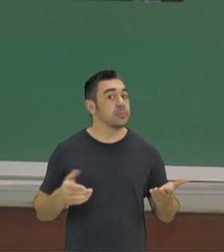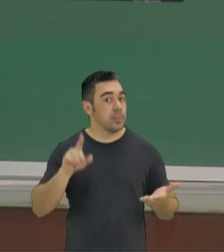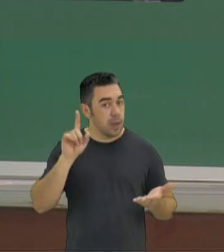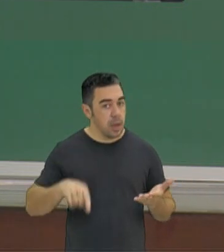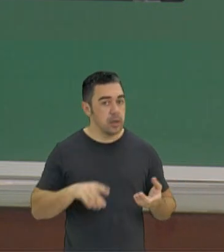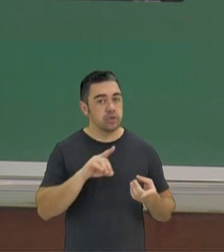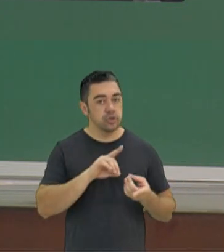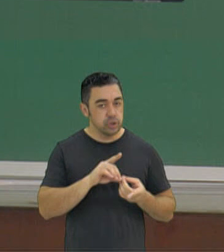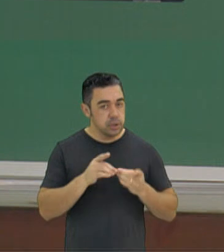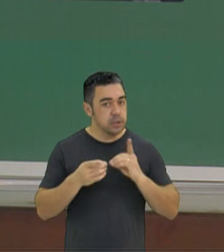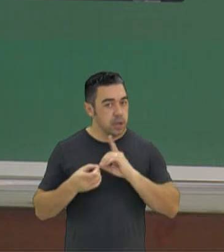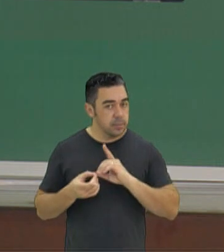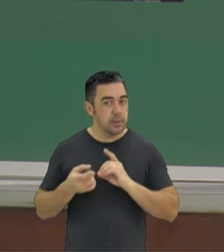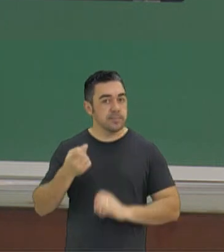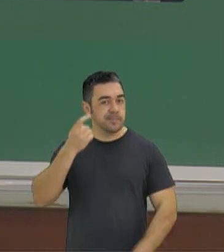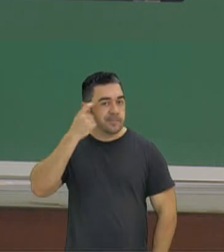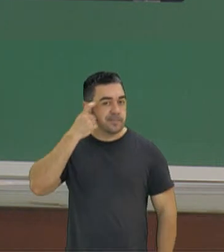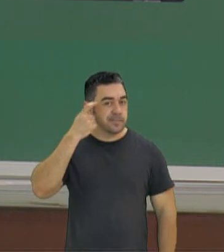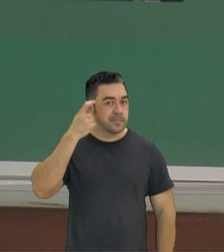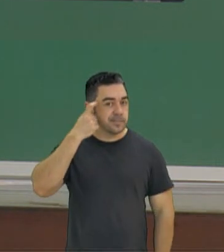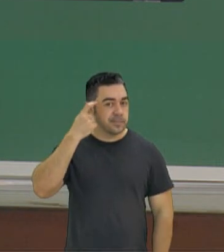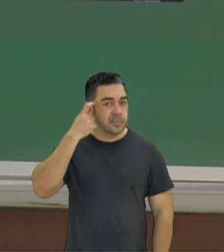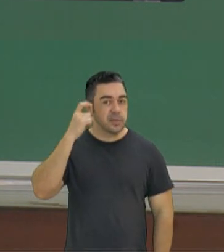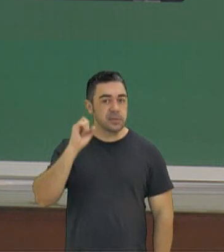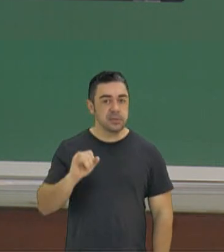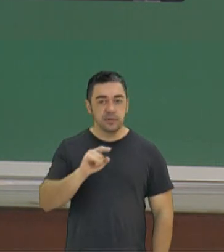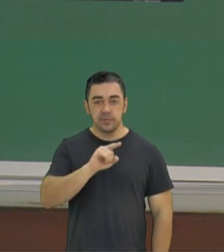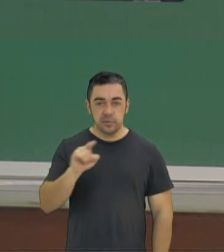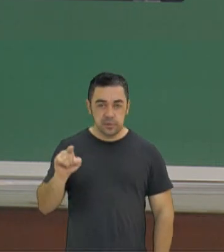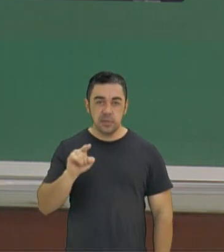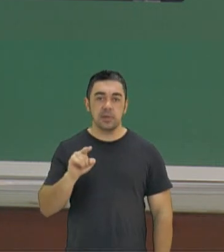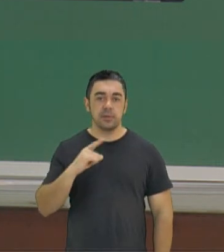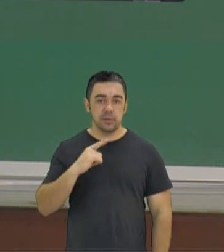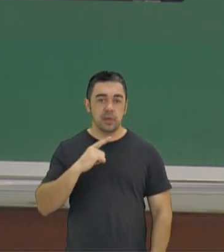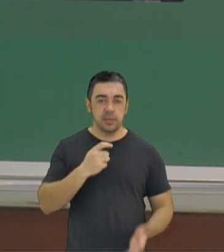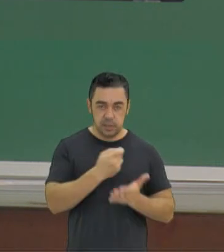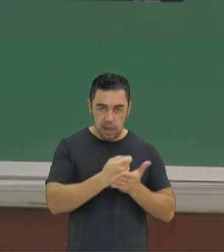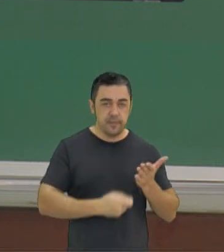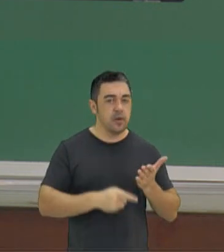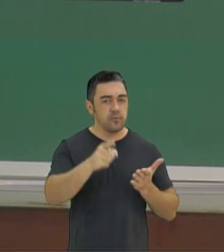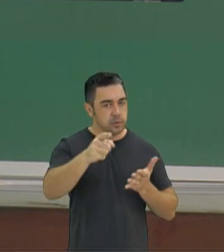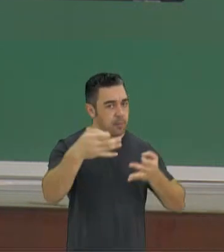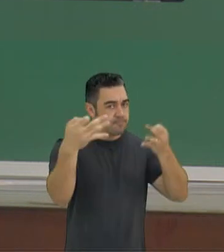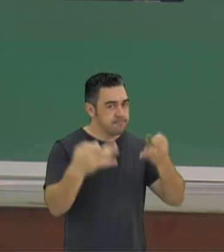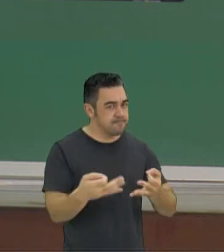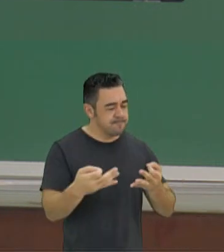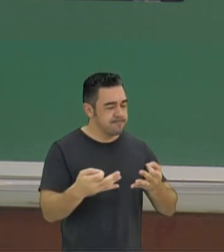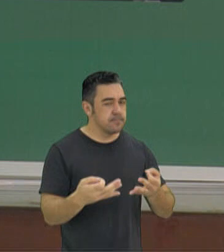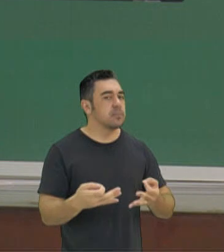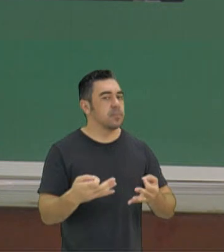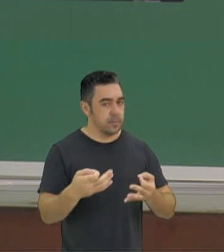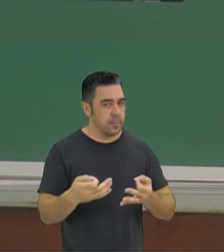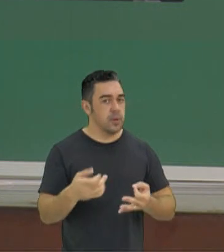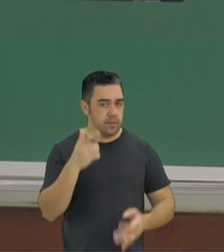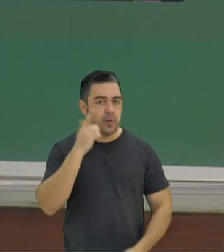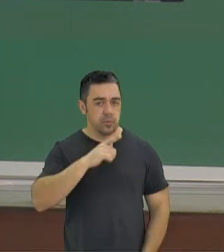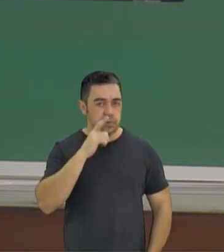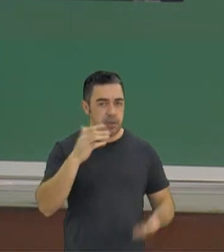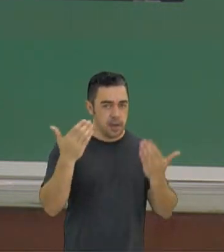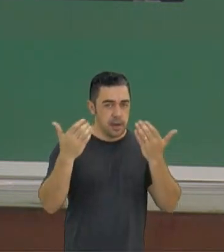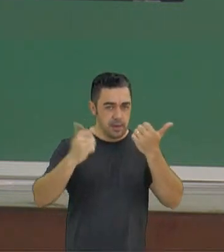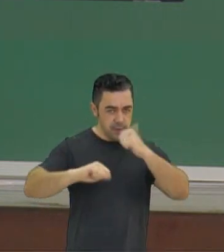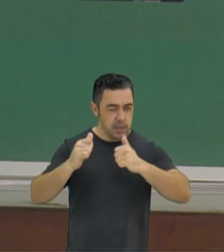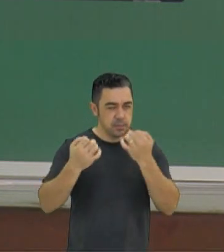dinâmica a ser explanada e, com certeza, se você chegou nesse ponto e escreveu sobre isso, você está bem fundamentado e será muito bem